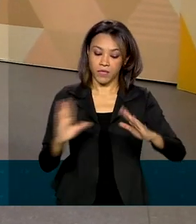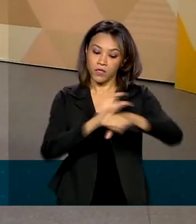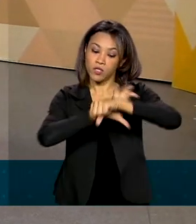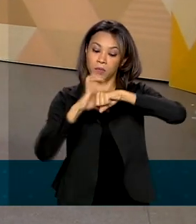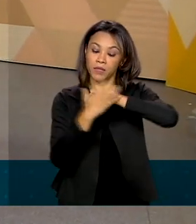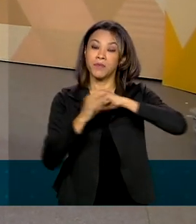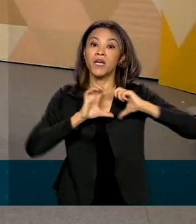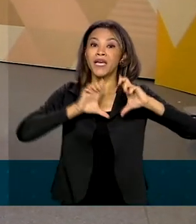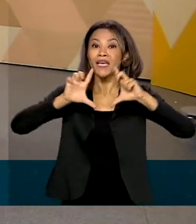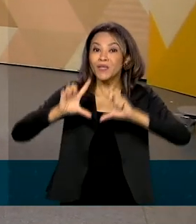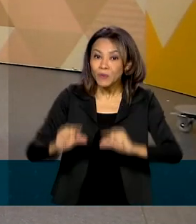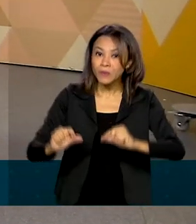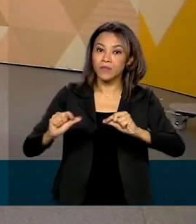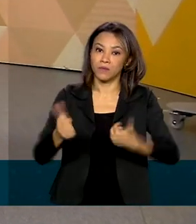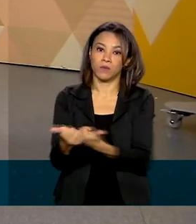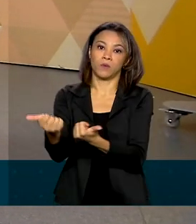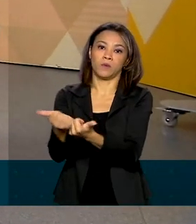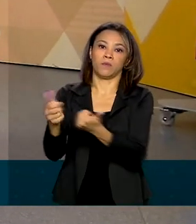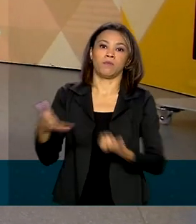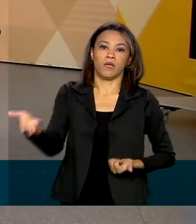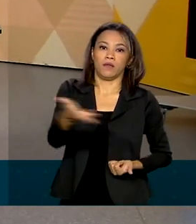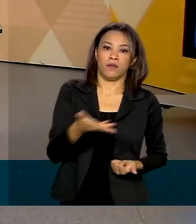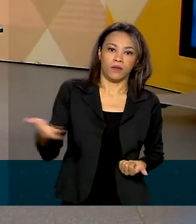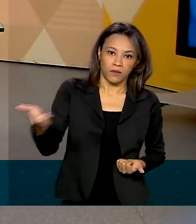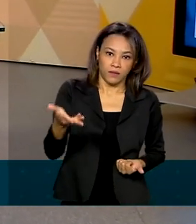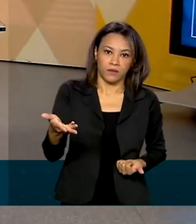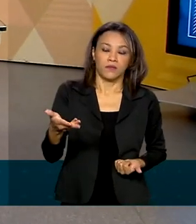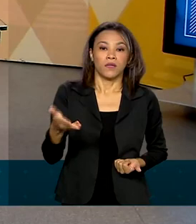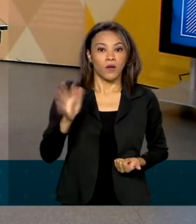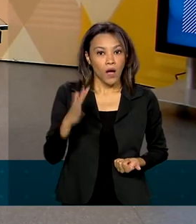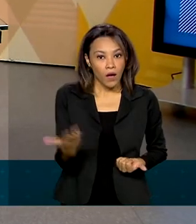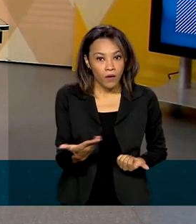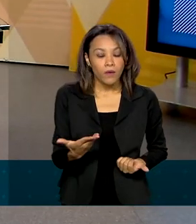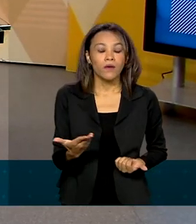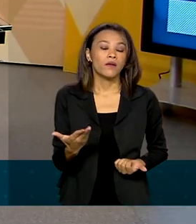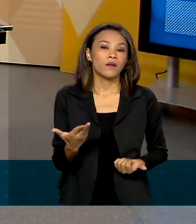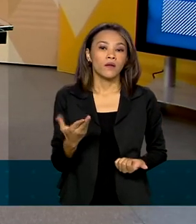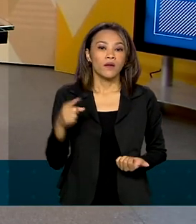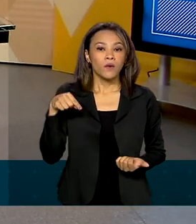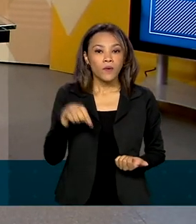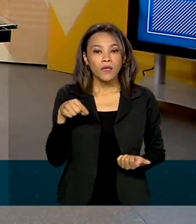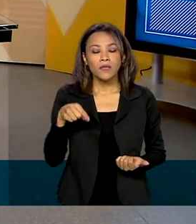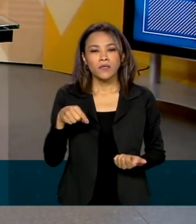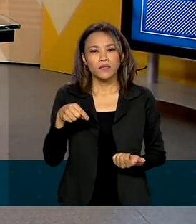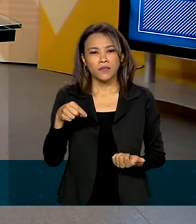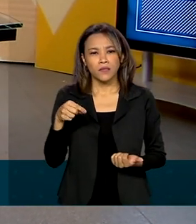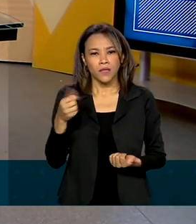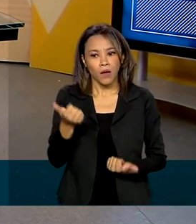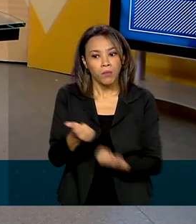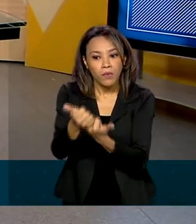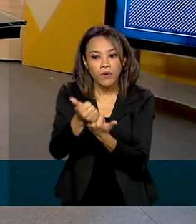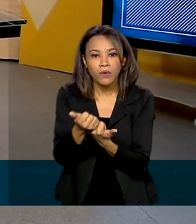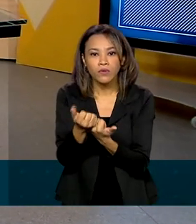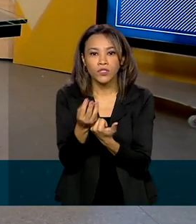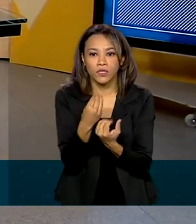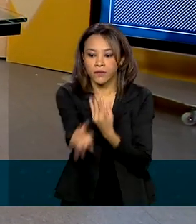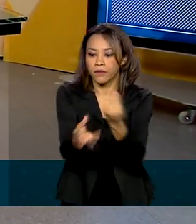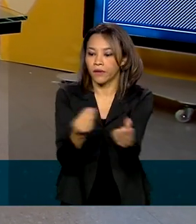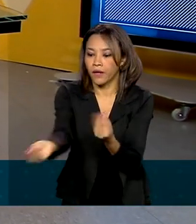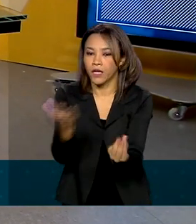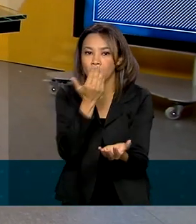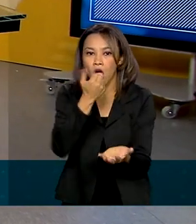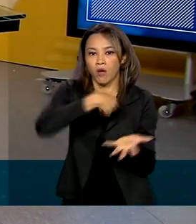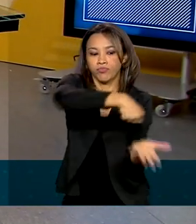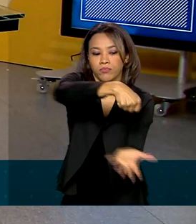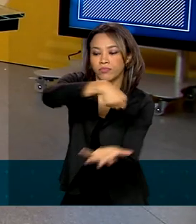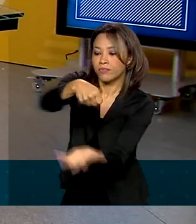muito. escala diminuiu. Então, a ideia é que, com a cessação das entregas das cestas básicas, que agora